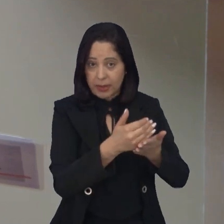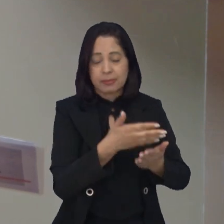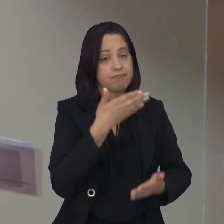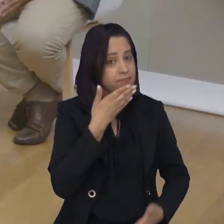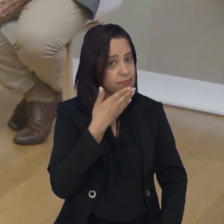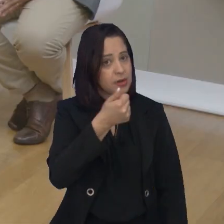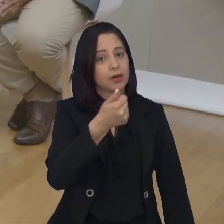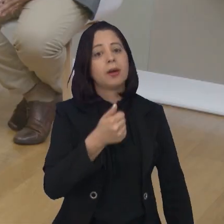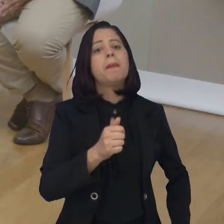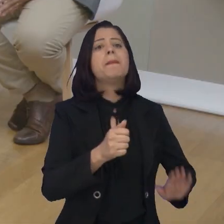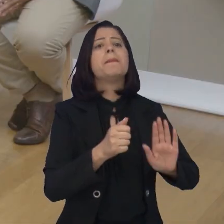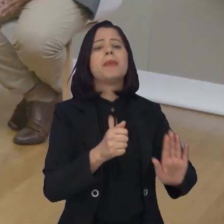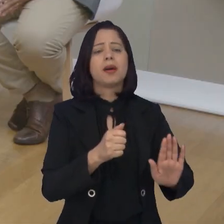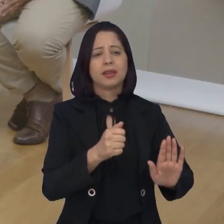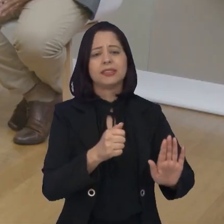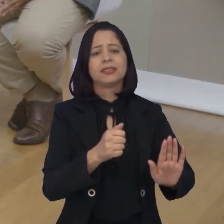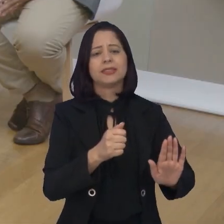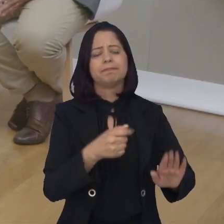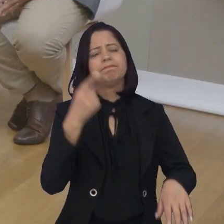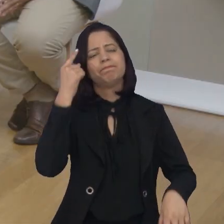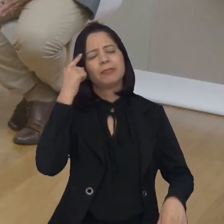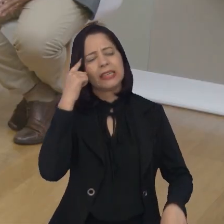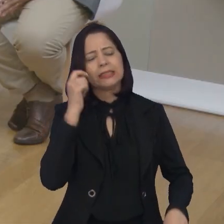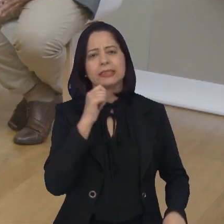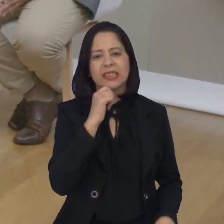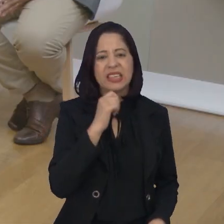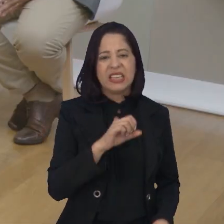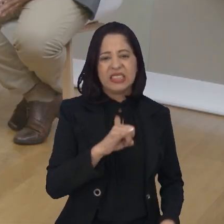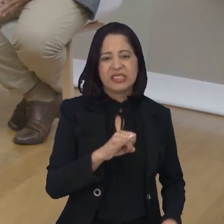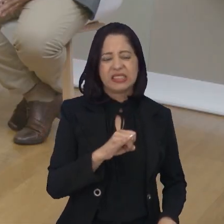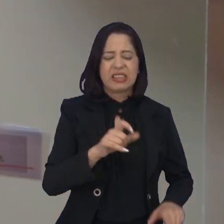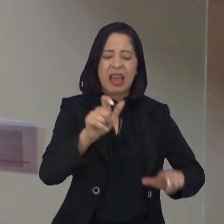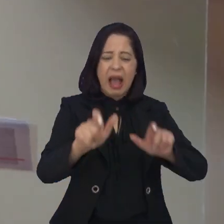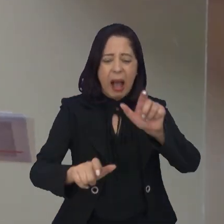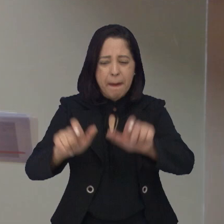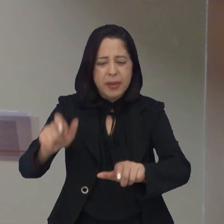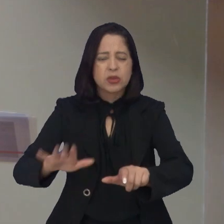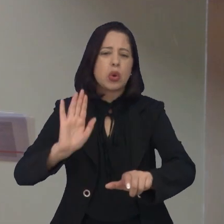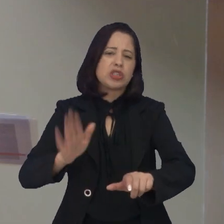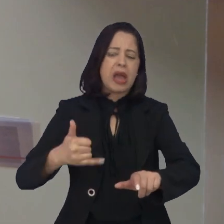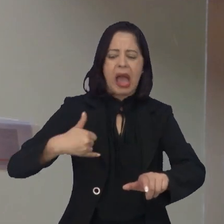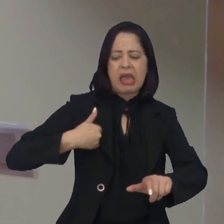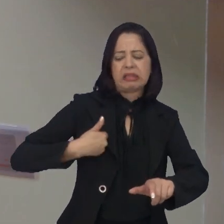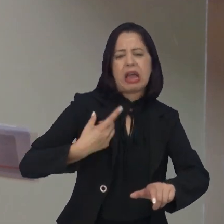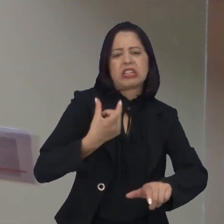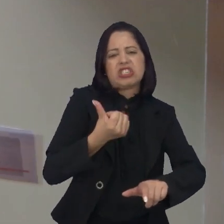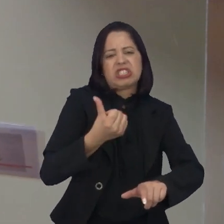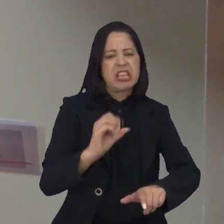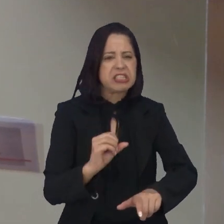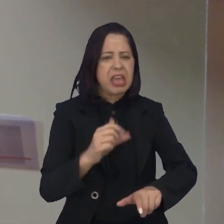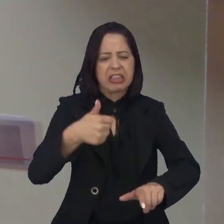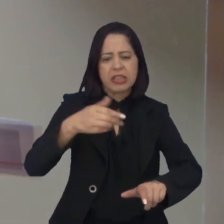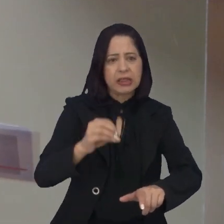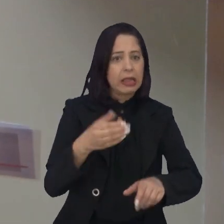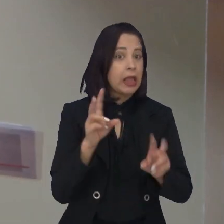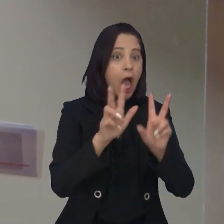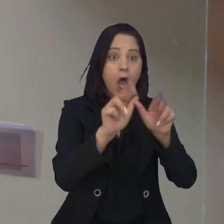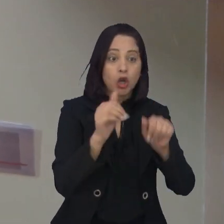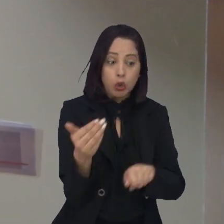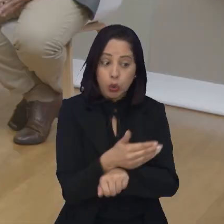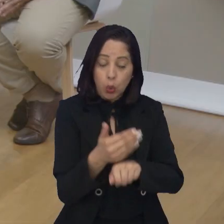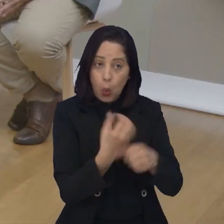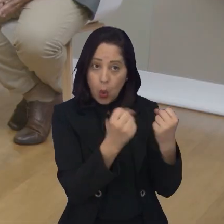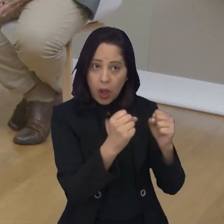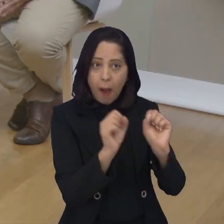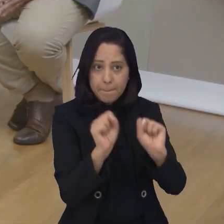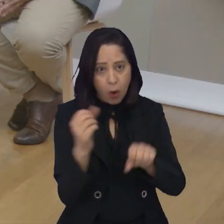melhor. Exatamente. Mas imagina de repente que uma pessoa já está aí, passou dos 60, 70, ela nunca praticou nada. Ainda dá tempo,